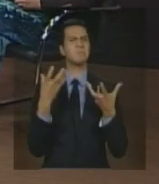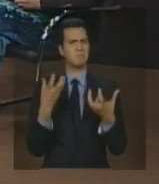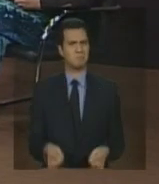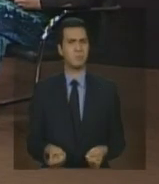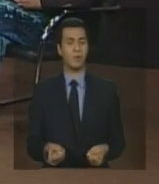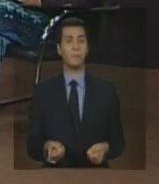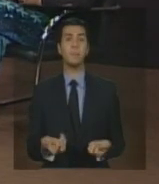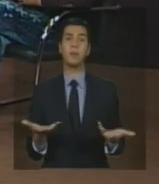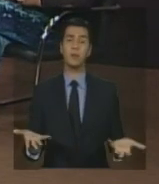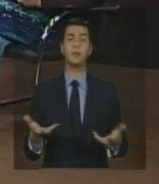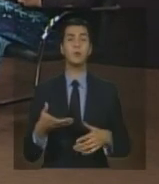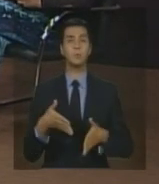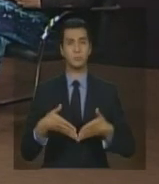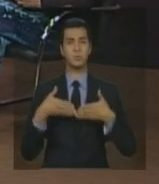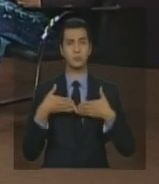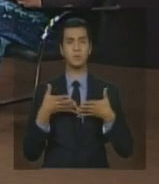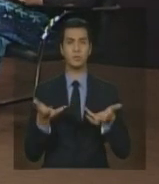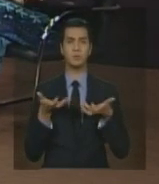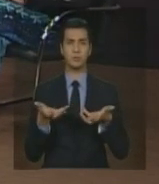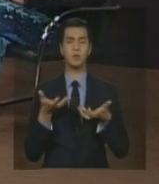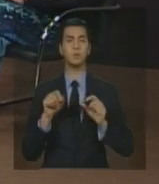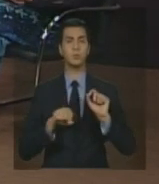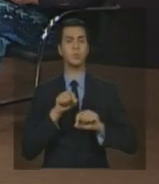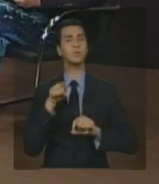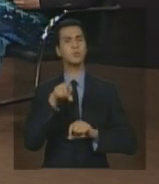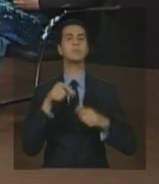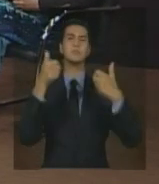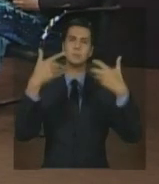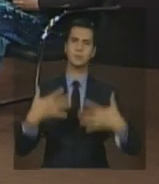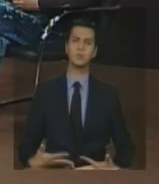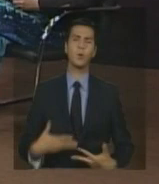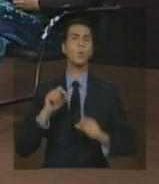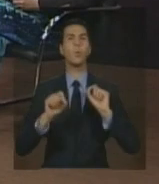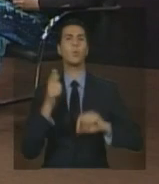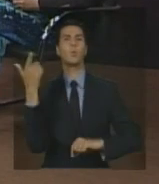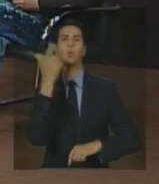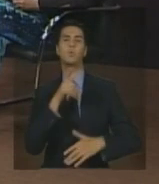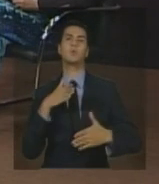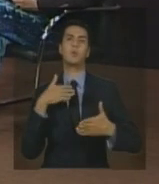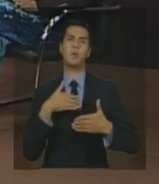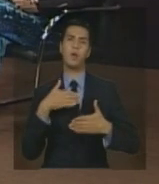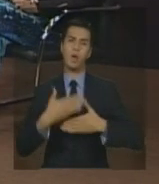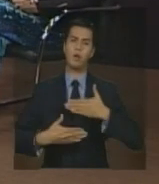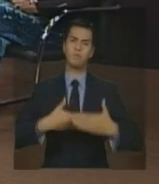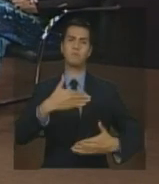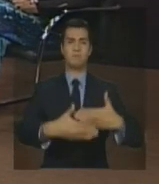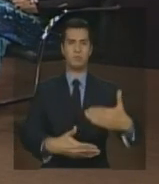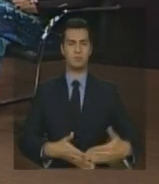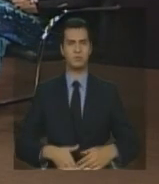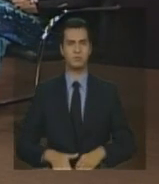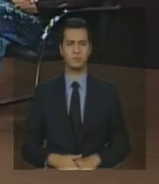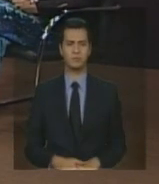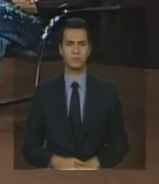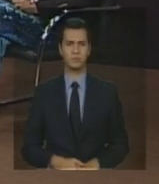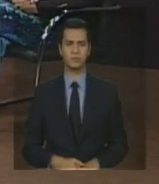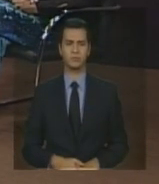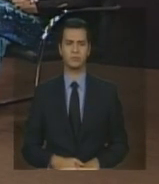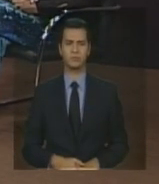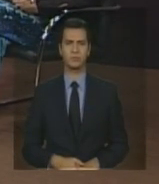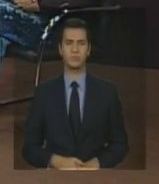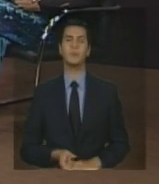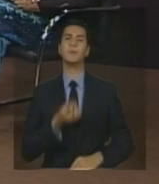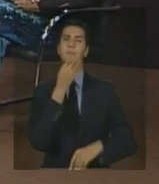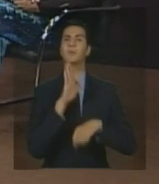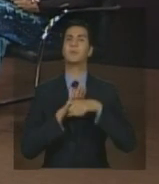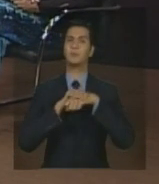comentassem, começando aqui pelo secretário, esses avanços. Boa noite às pessoas que nos assistem